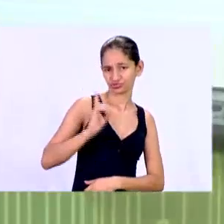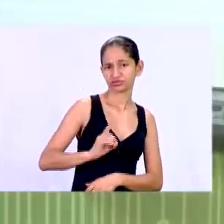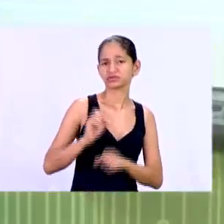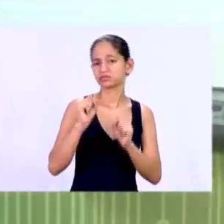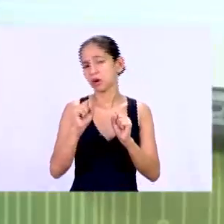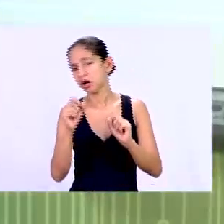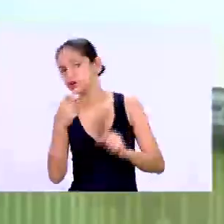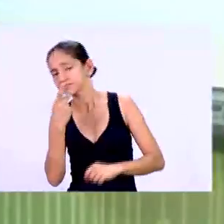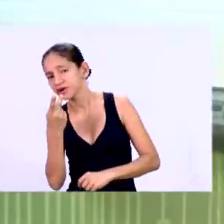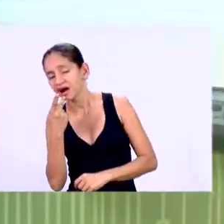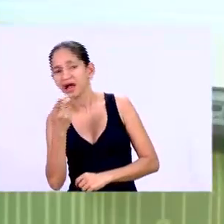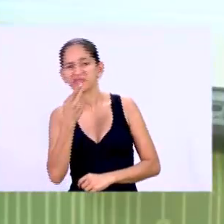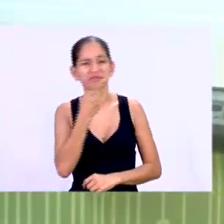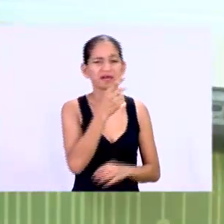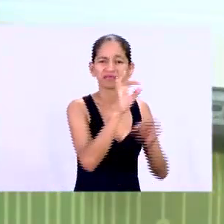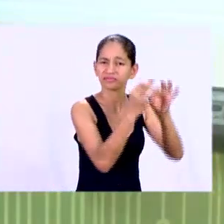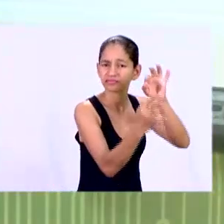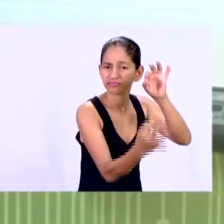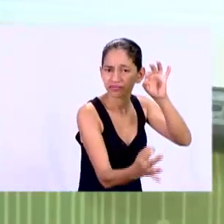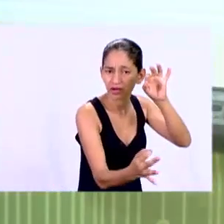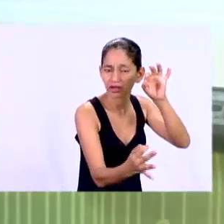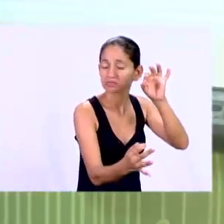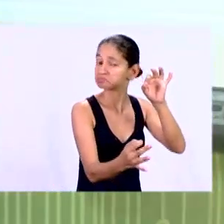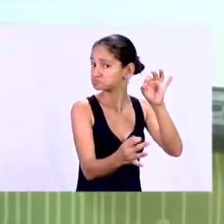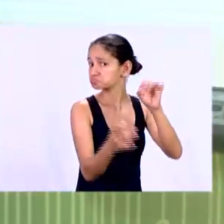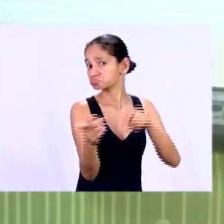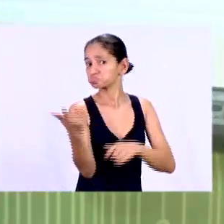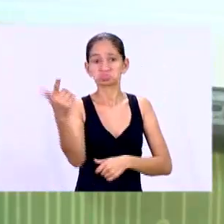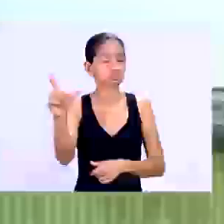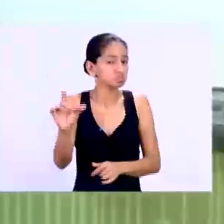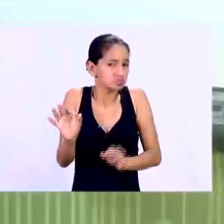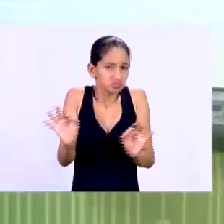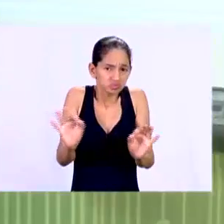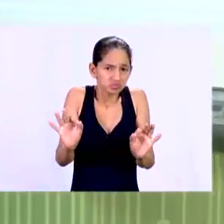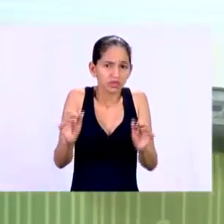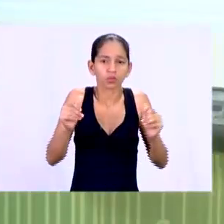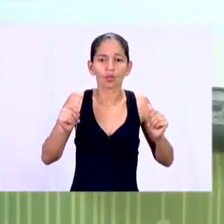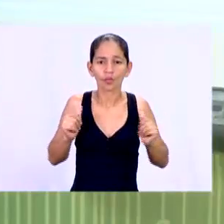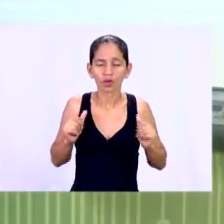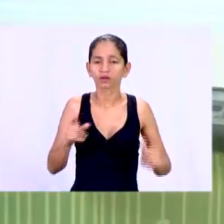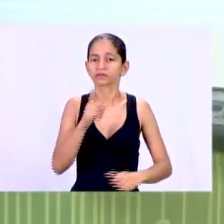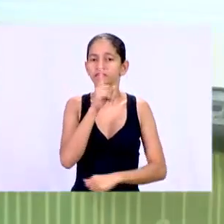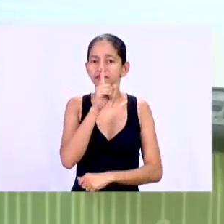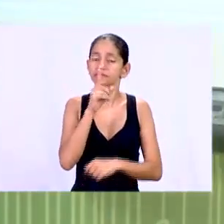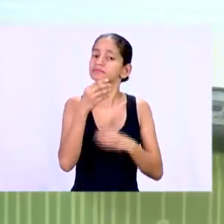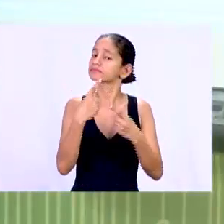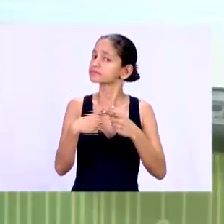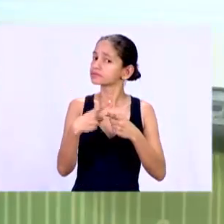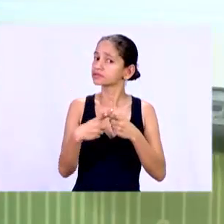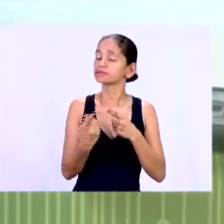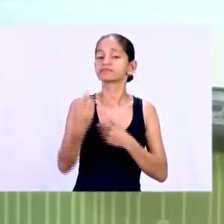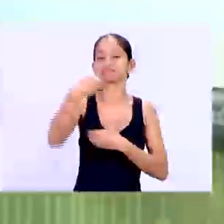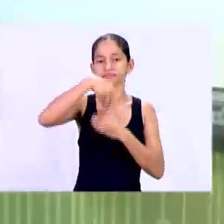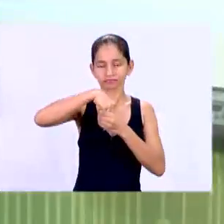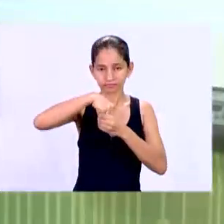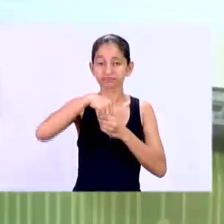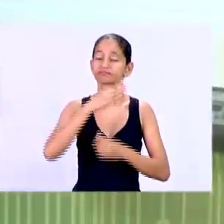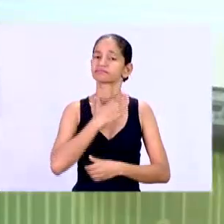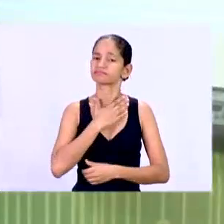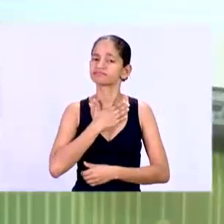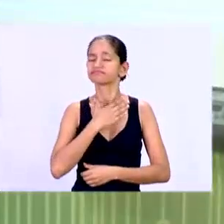podem falar e outros não, né? Então, essa reflexão ela é importante para que internamente, né,